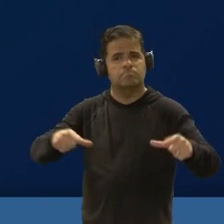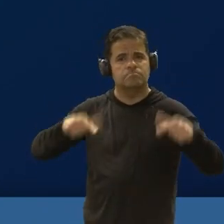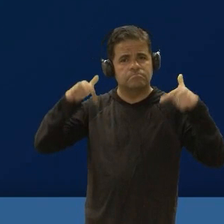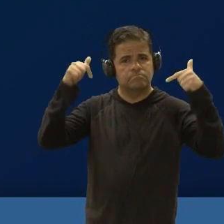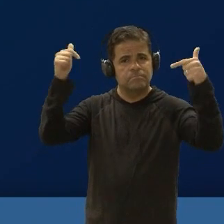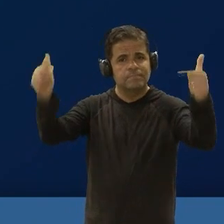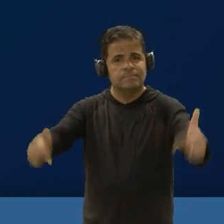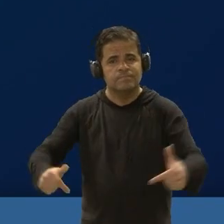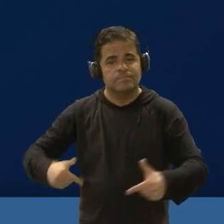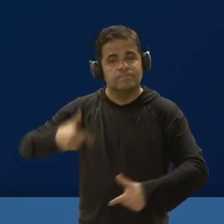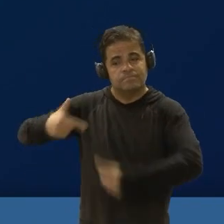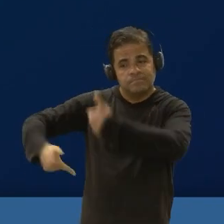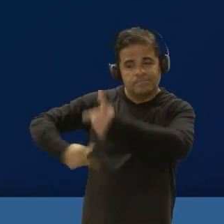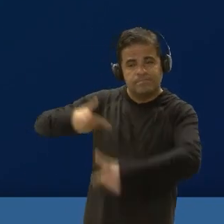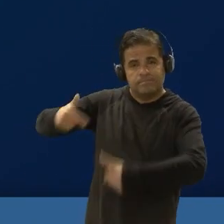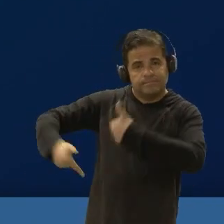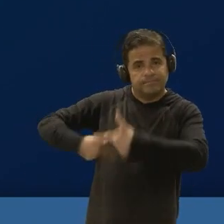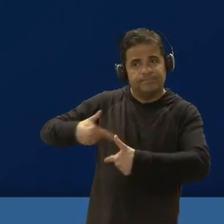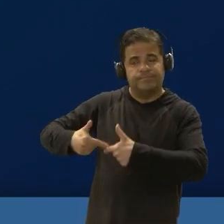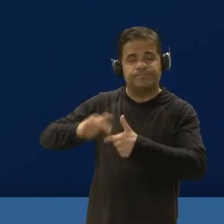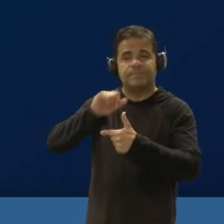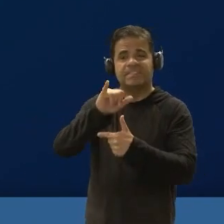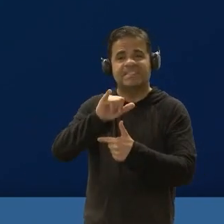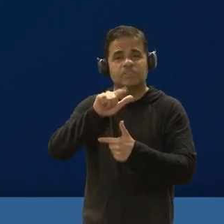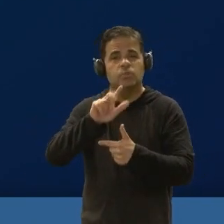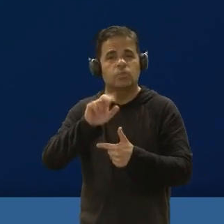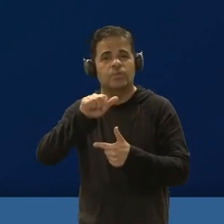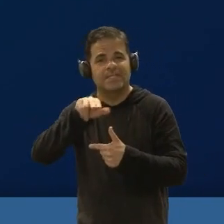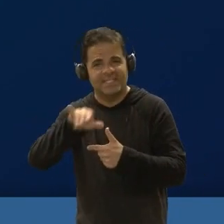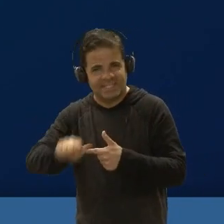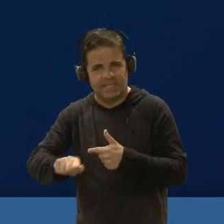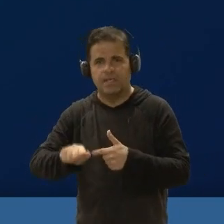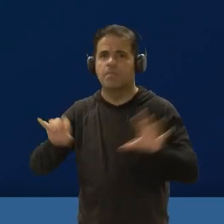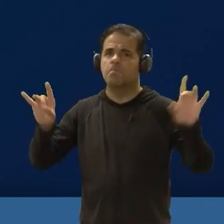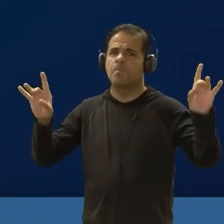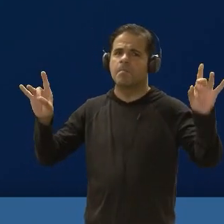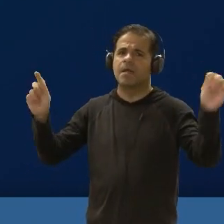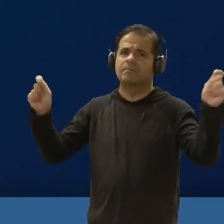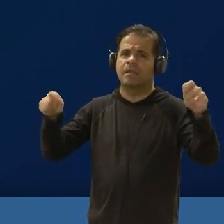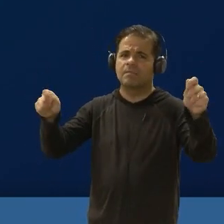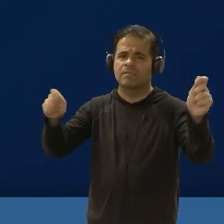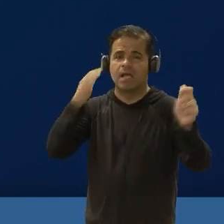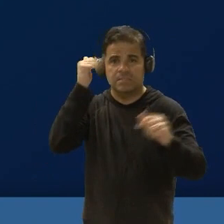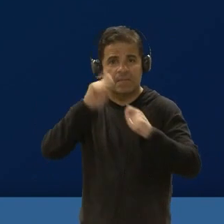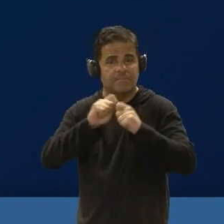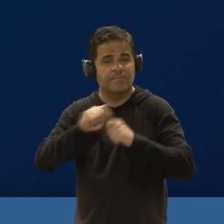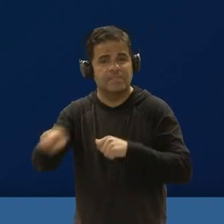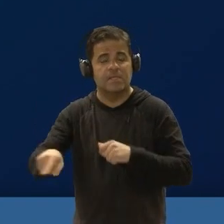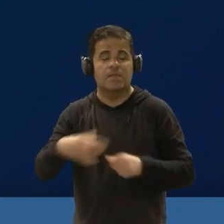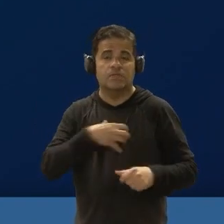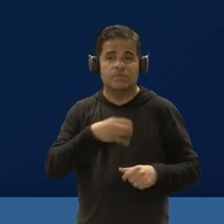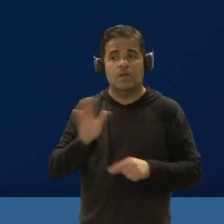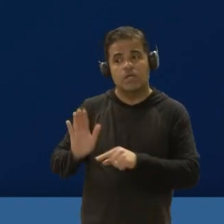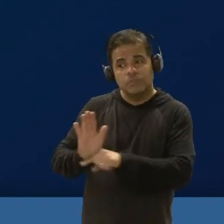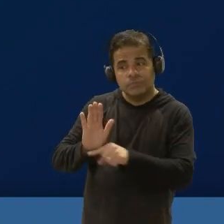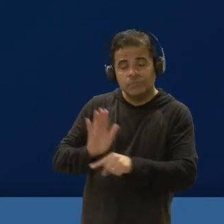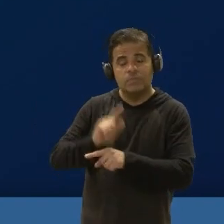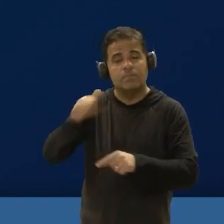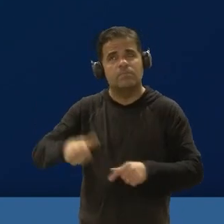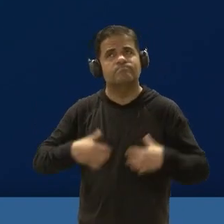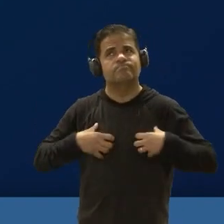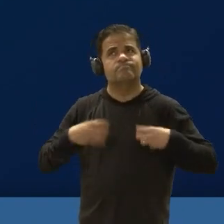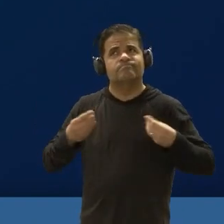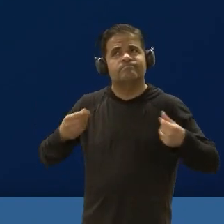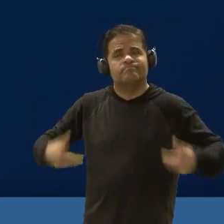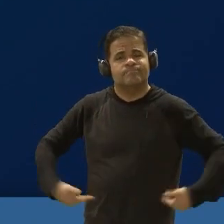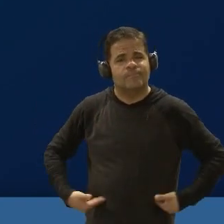intestinal. A polidestrose e a inulina são especialistas em fazer isso. Dessa maneira, contribui para menor sensação